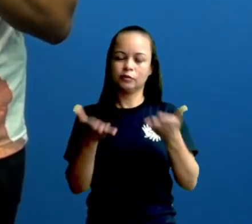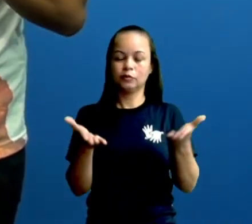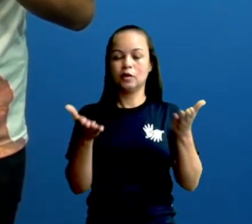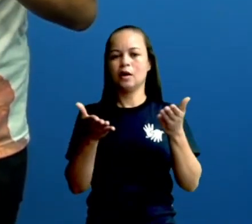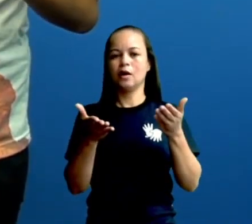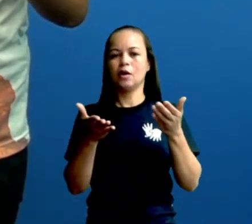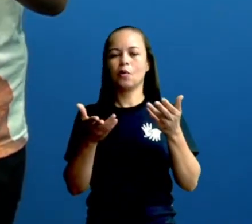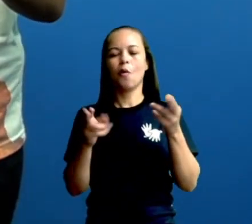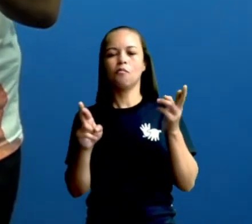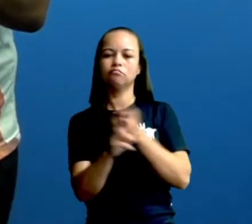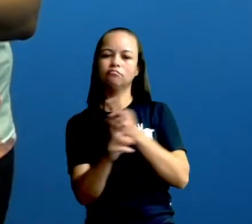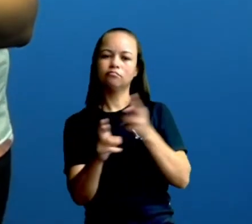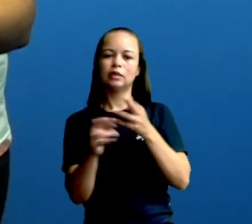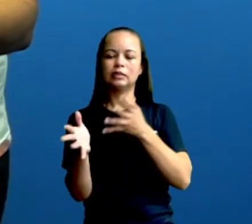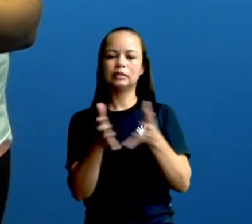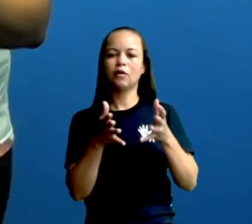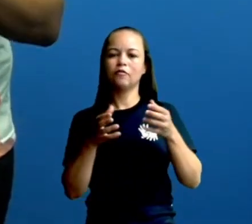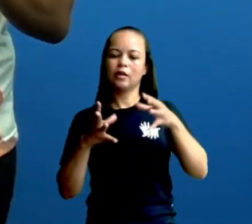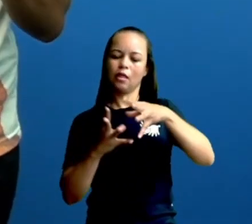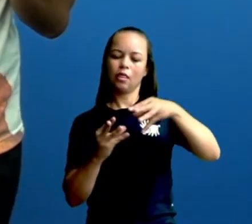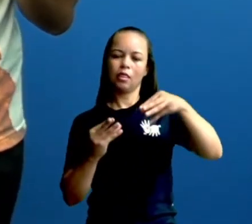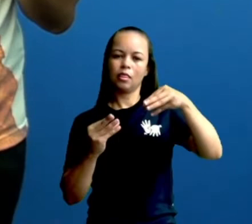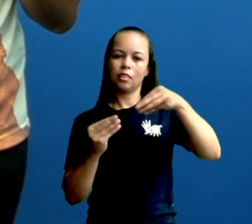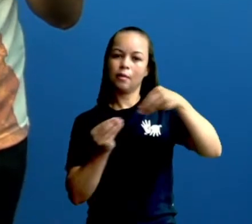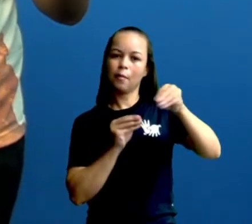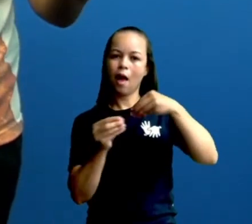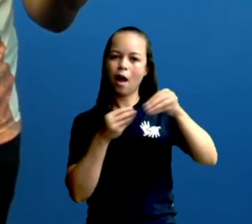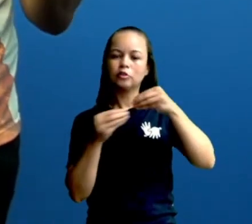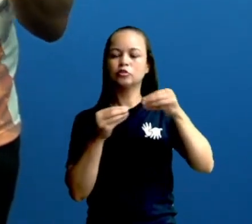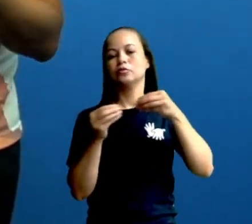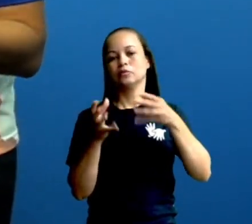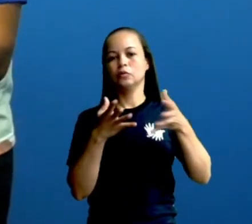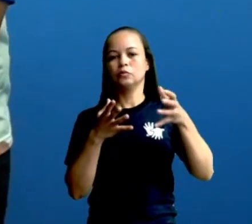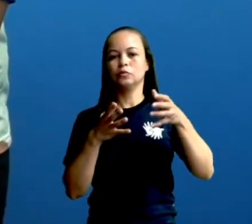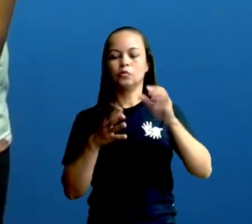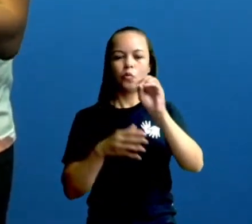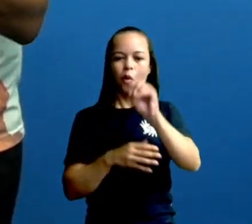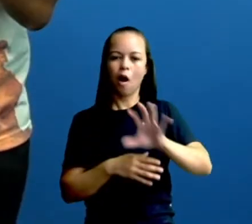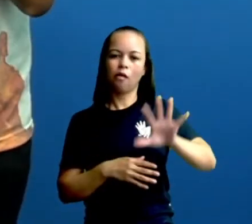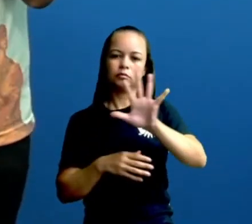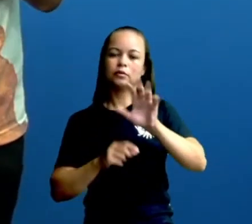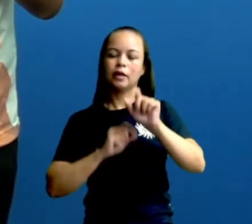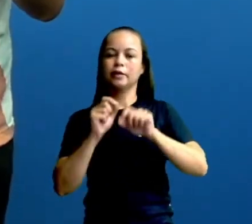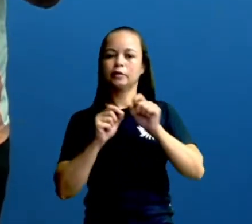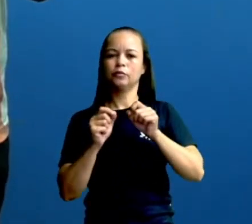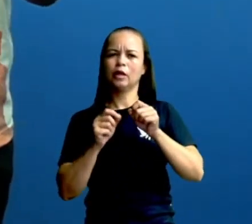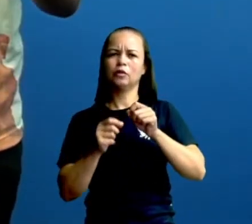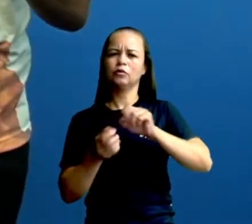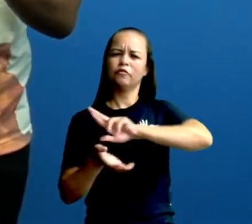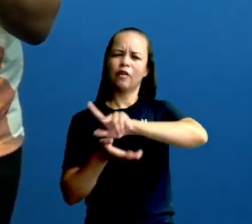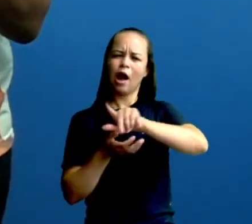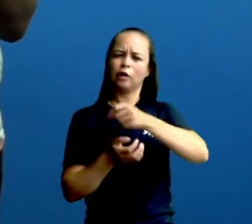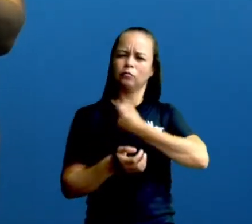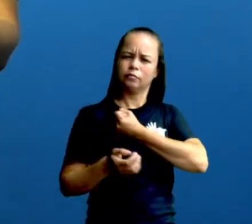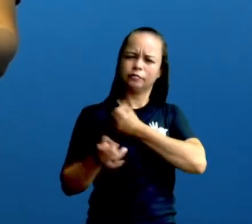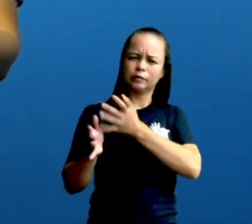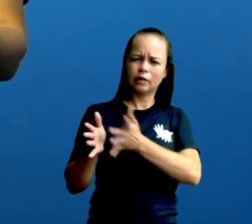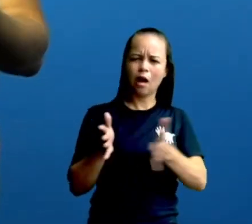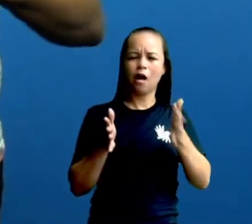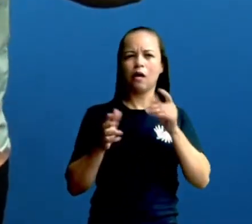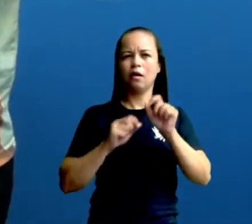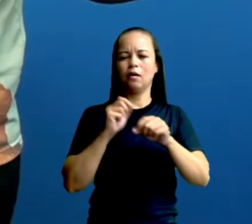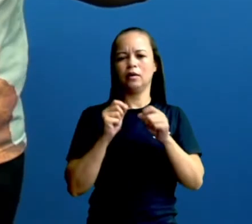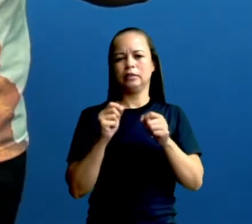relação à oferta de plástico no oceano, o que isso vai representar em termos de números, em termos daquilo que salta aos olhos, em termos daquilo que é